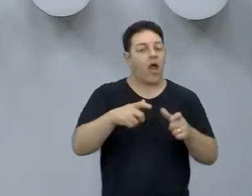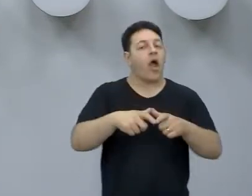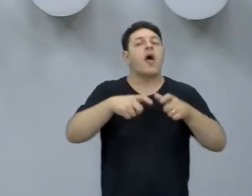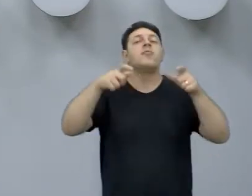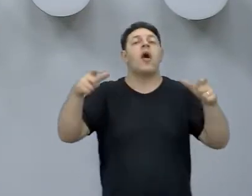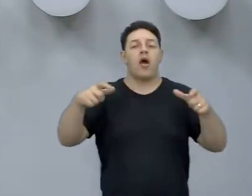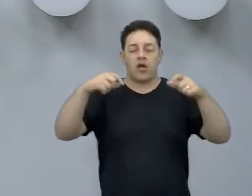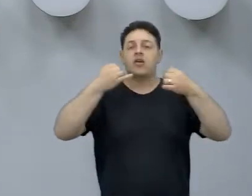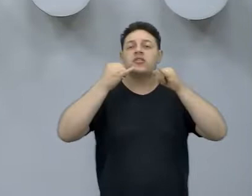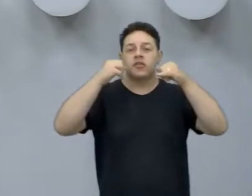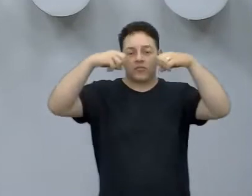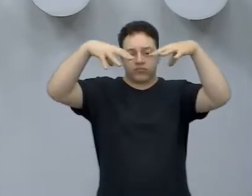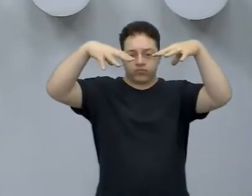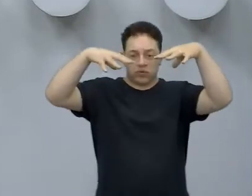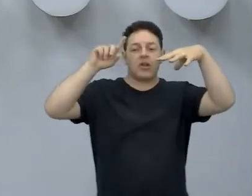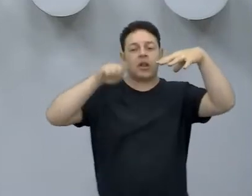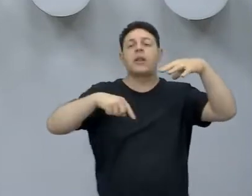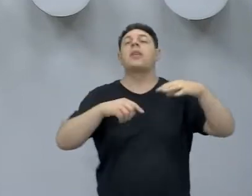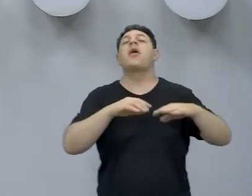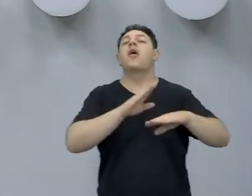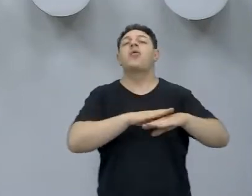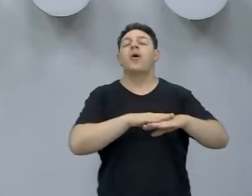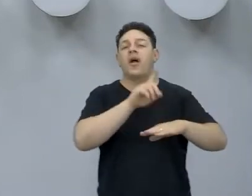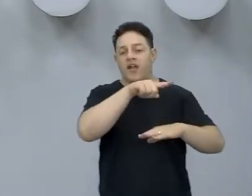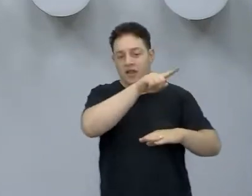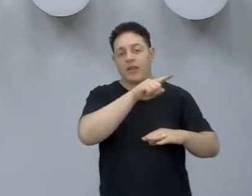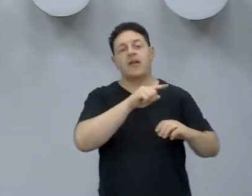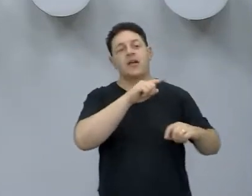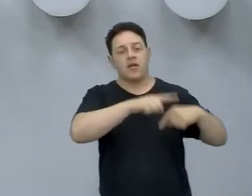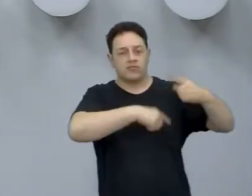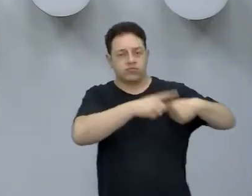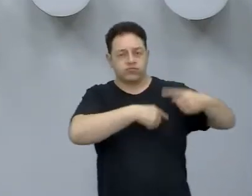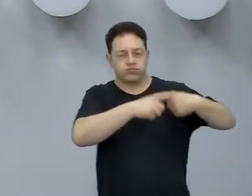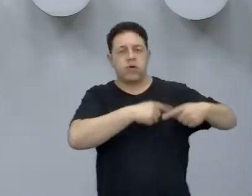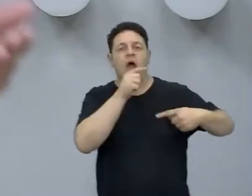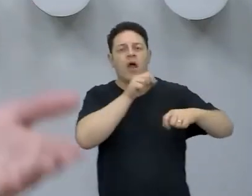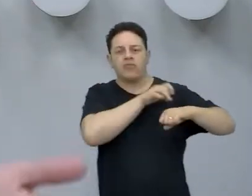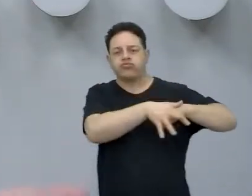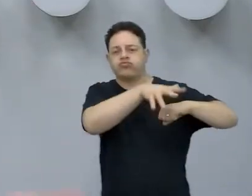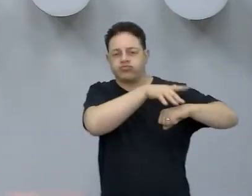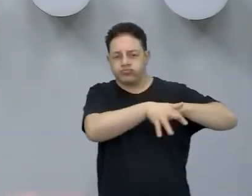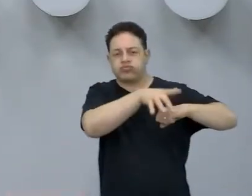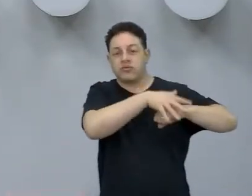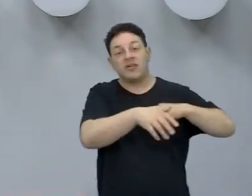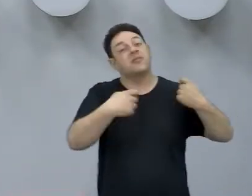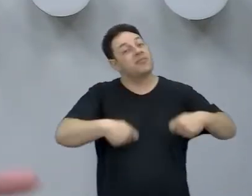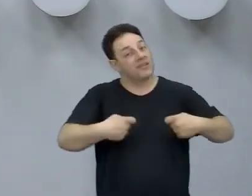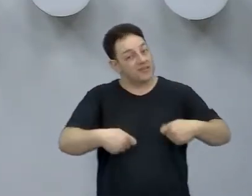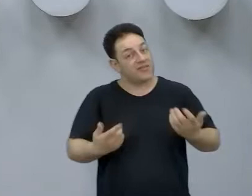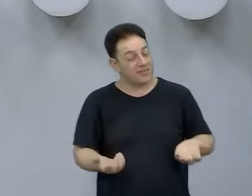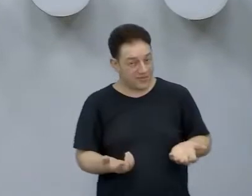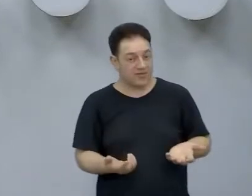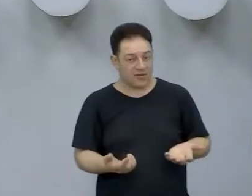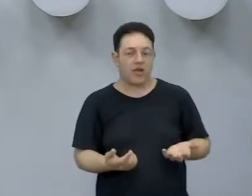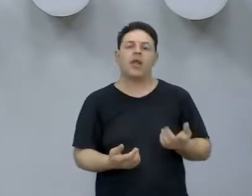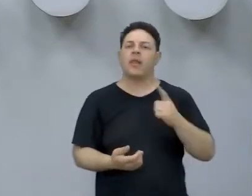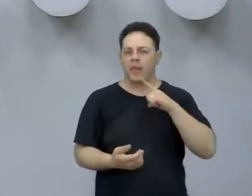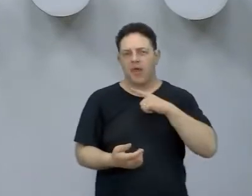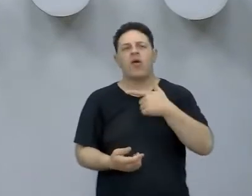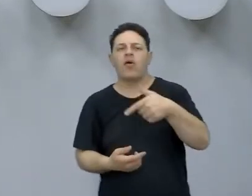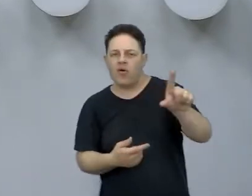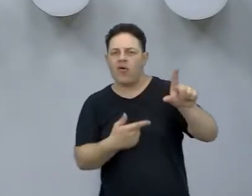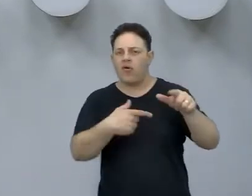da energia elétrica é proveniente das usinas hidroelétricas, que precisam de água, né? Tem outras